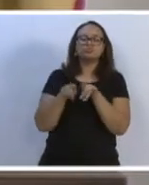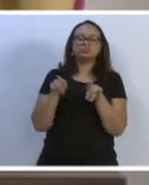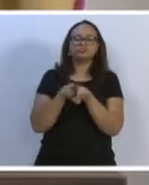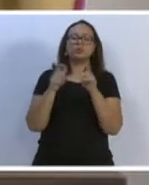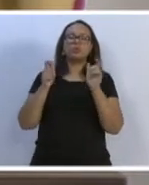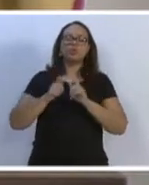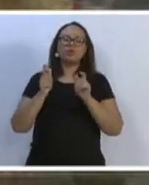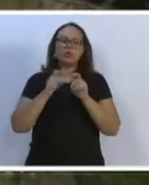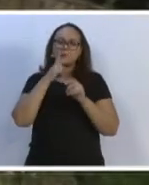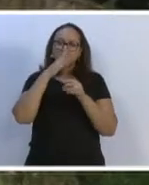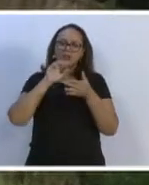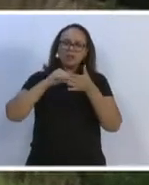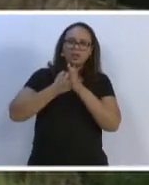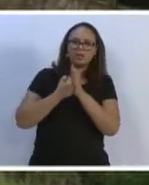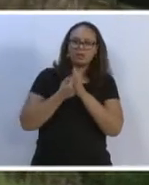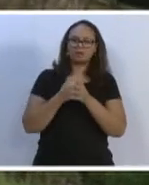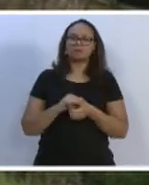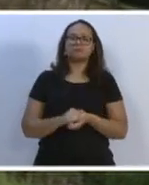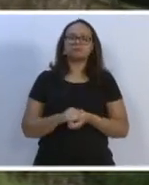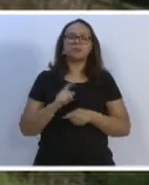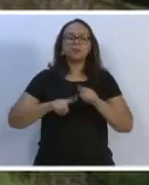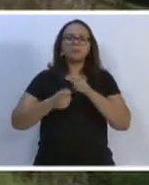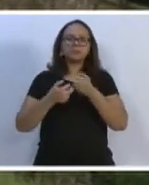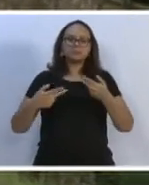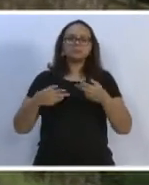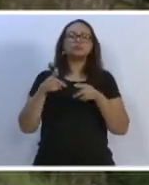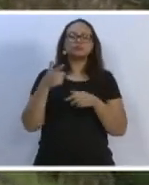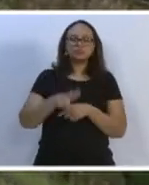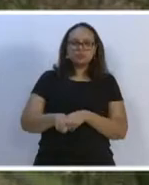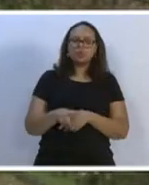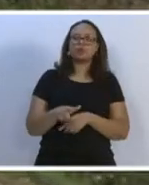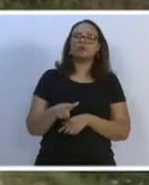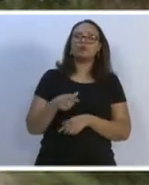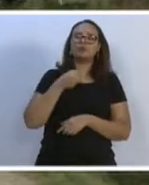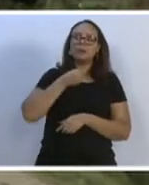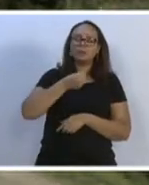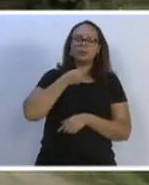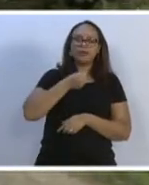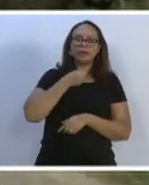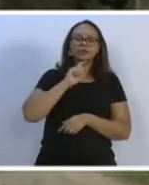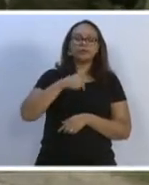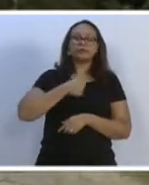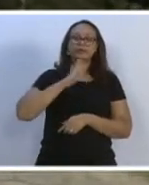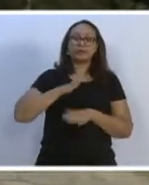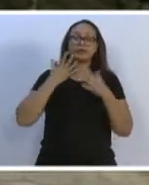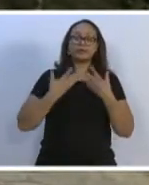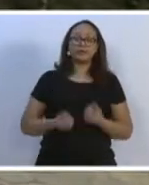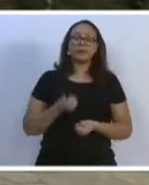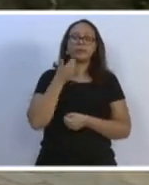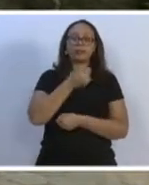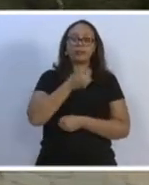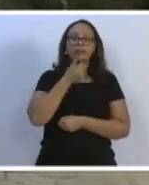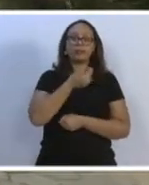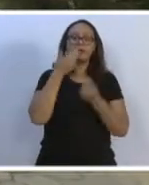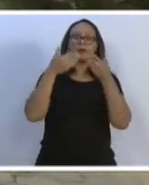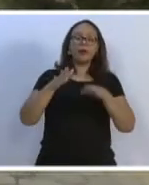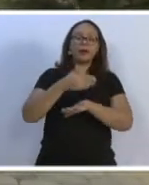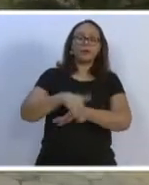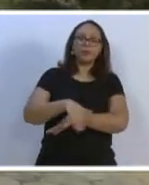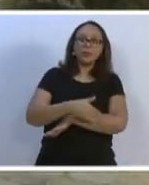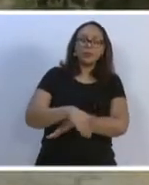interditada. E uma nova matéria sobre isso estamos fazendo. Então, onde estamos cansados de reivindicar a reabertura dessa rua, pelo menos para carros